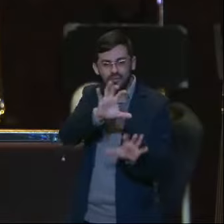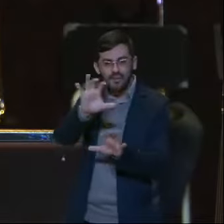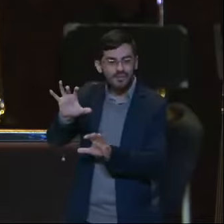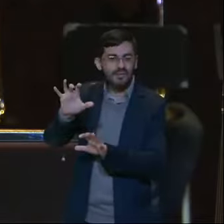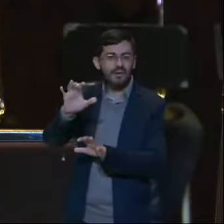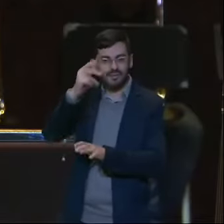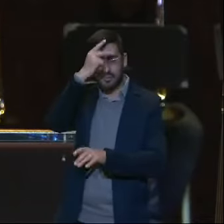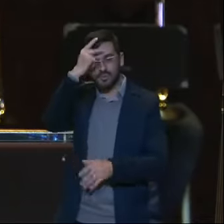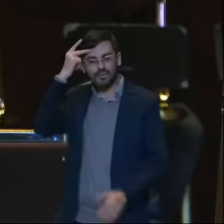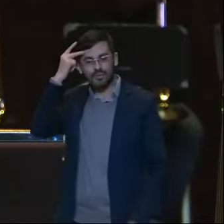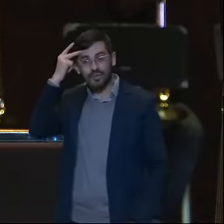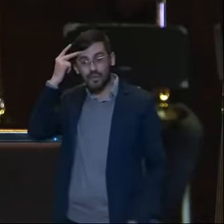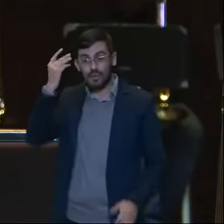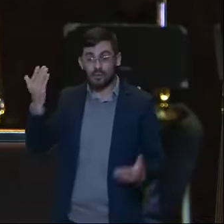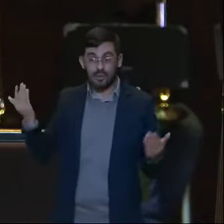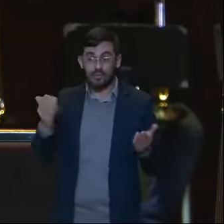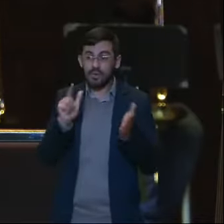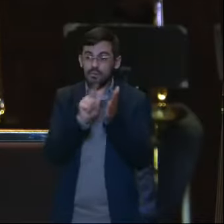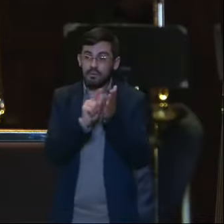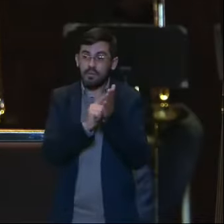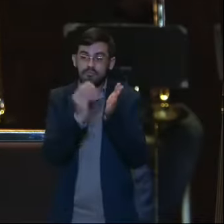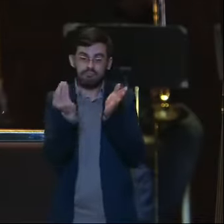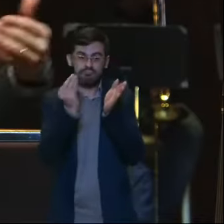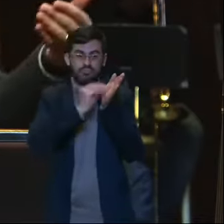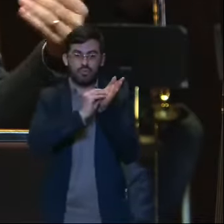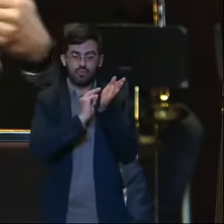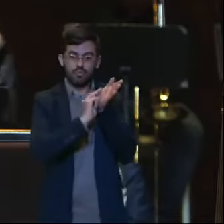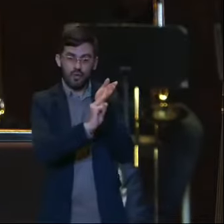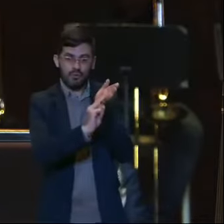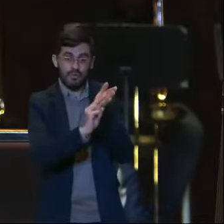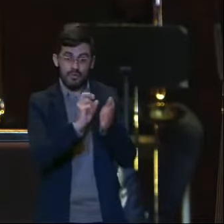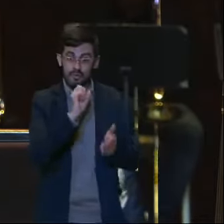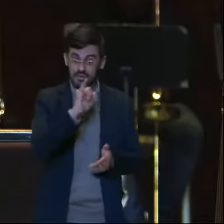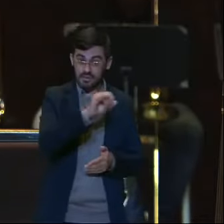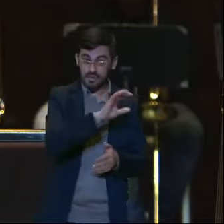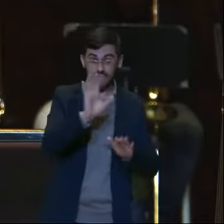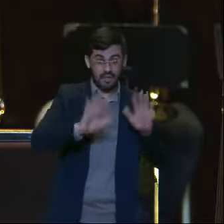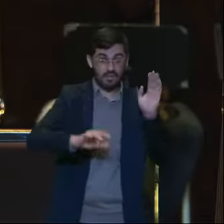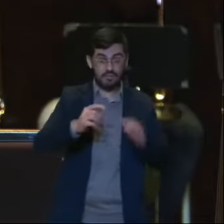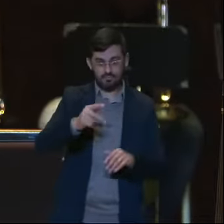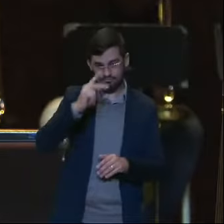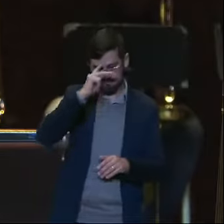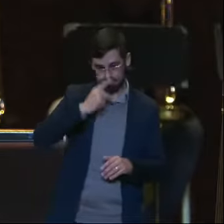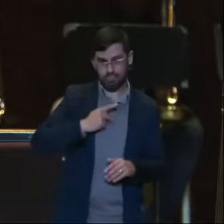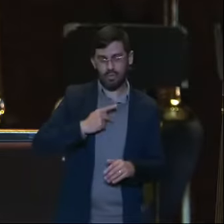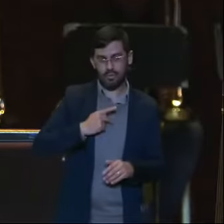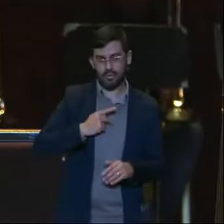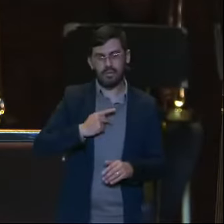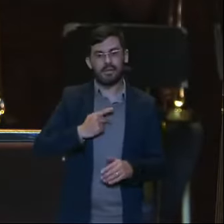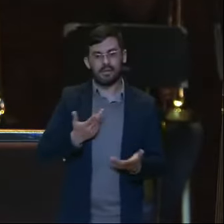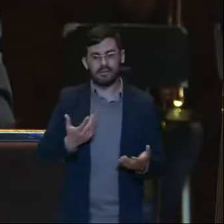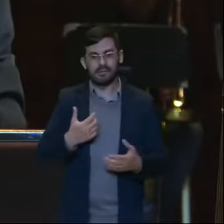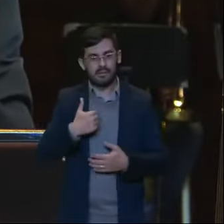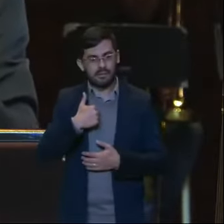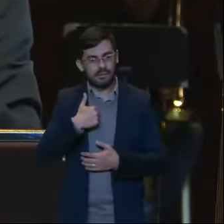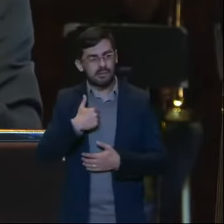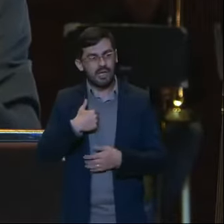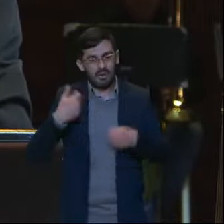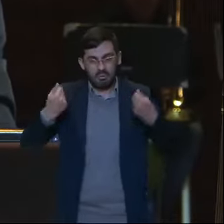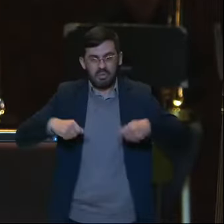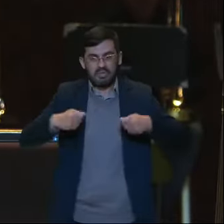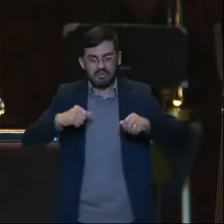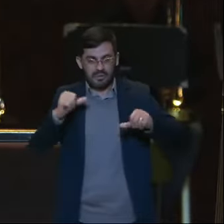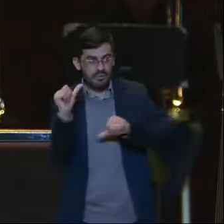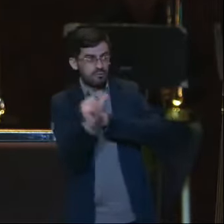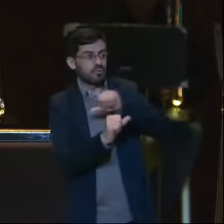Então, escreve o nome dessa pessoa nesse papel. Se é você que precisa, confrontado por essa mensagem, falar: eu preciso dessa